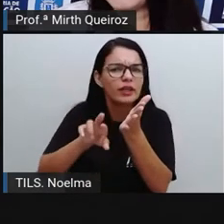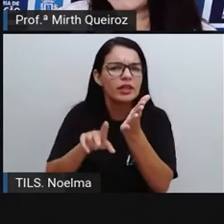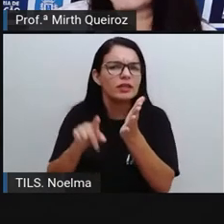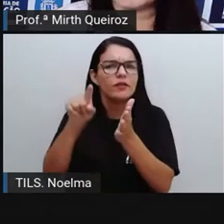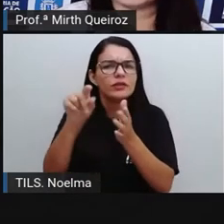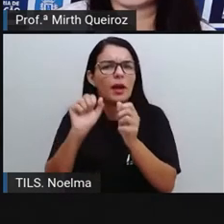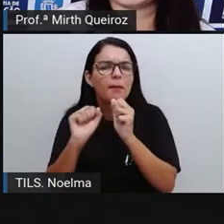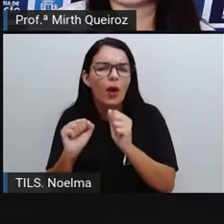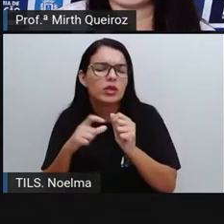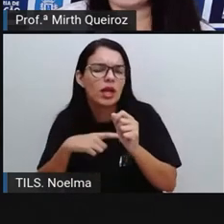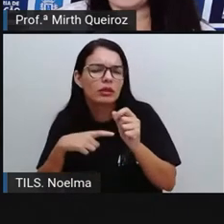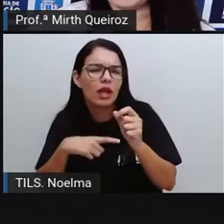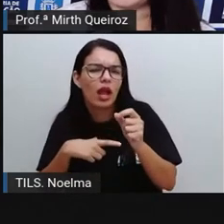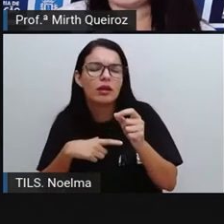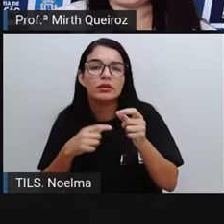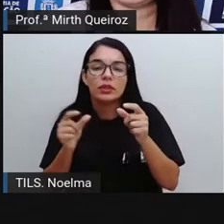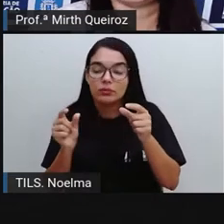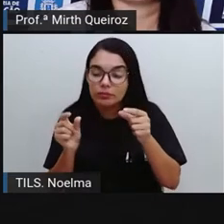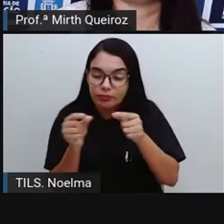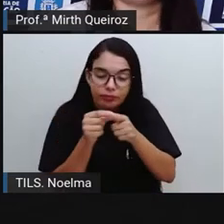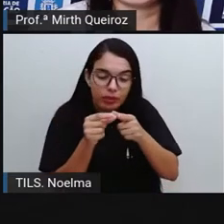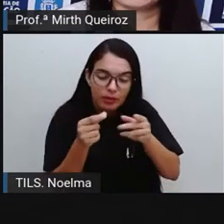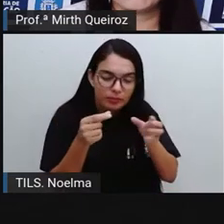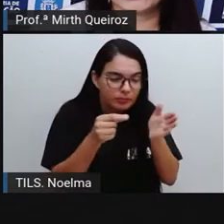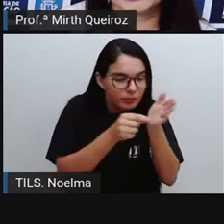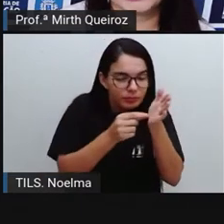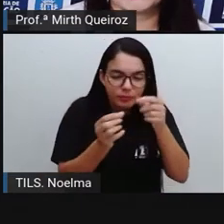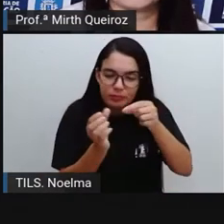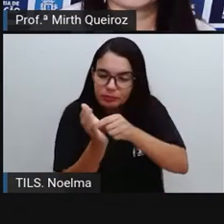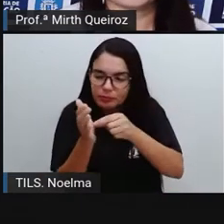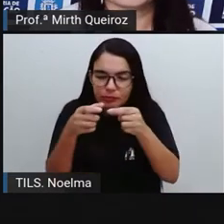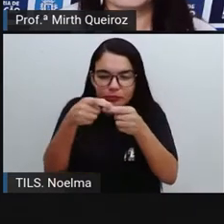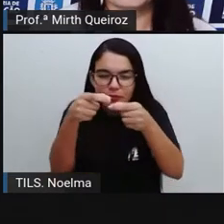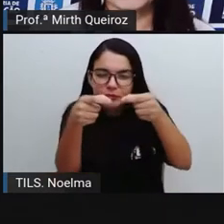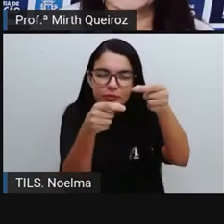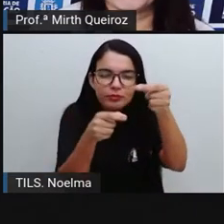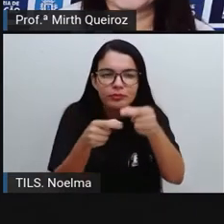vão se encaixando ali até formar essa figura, né?